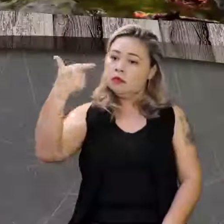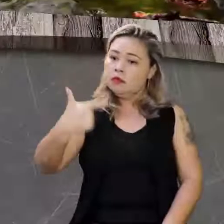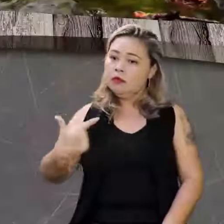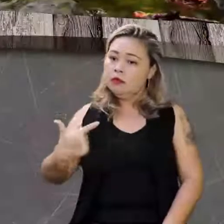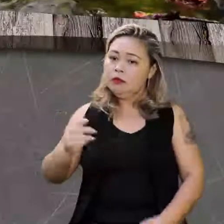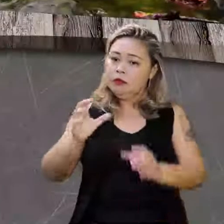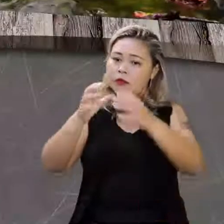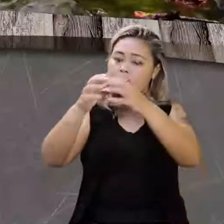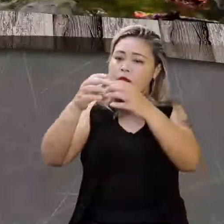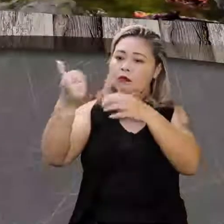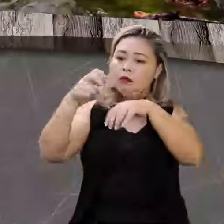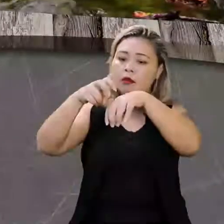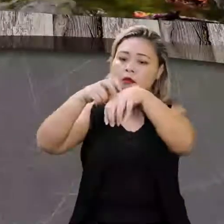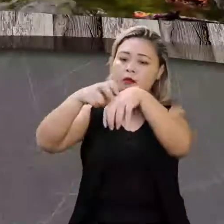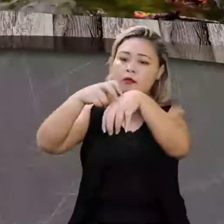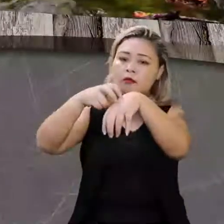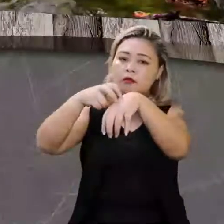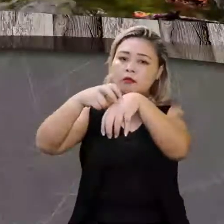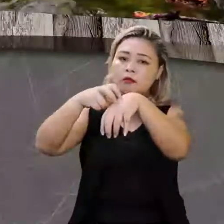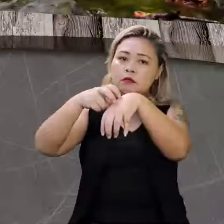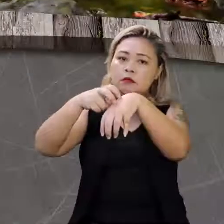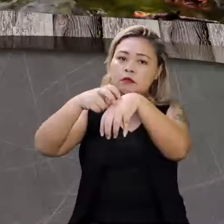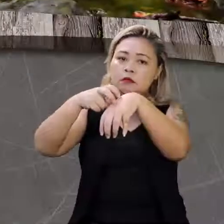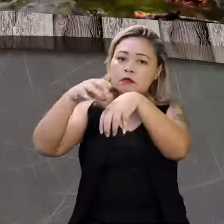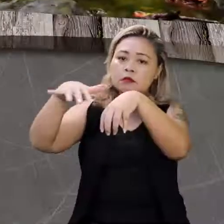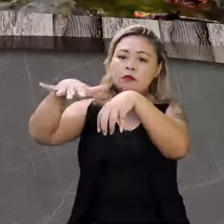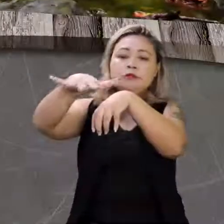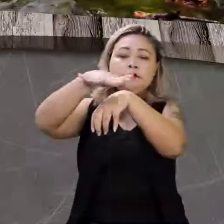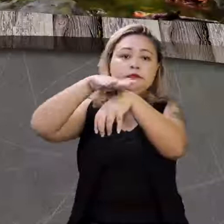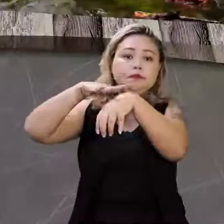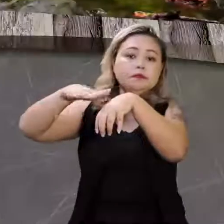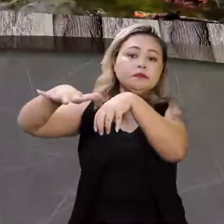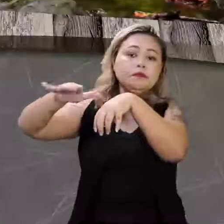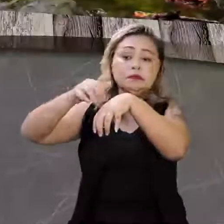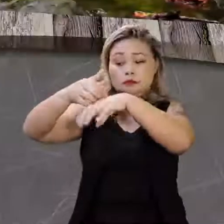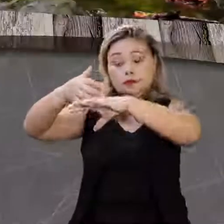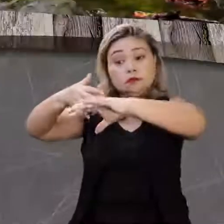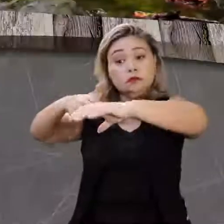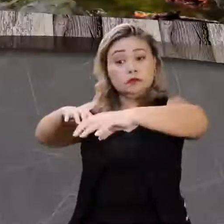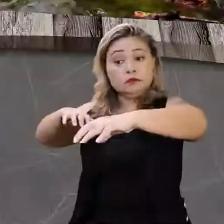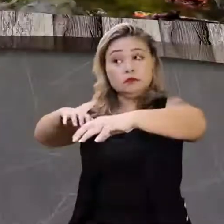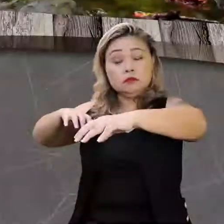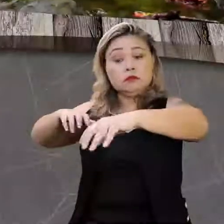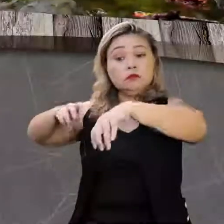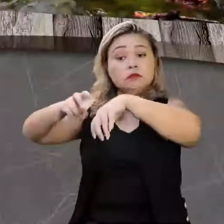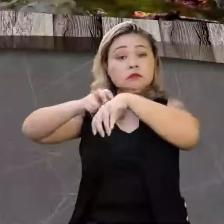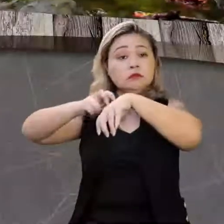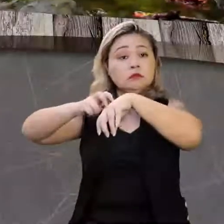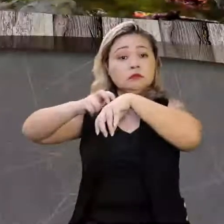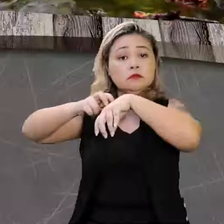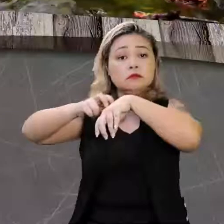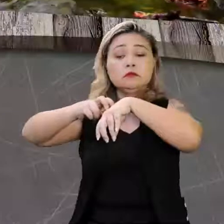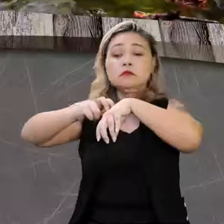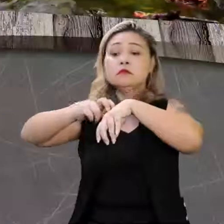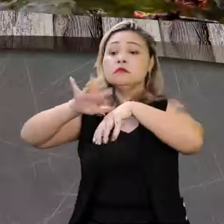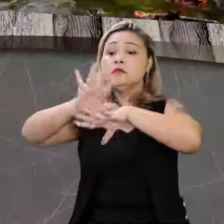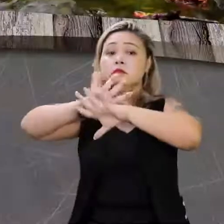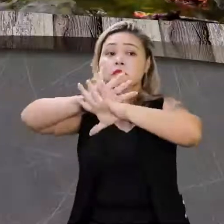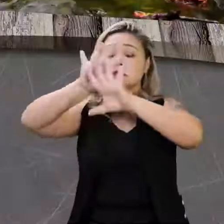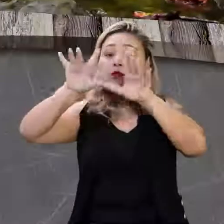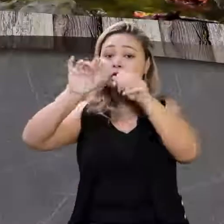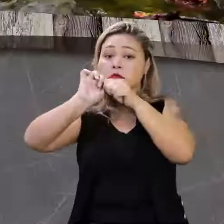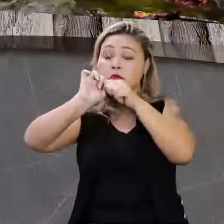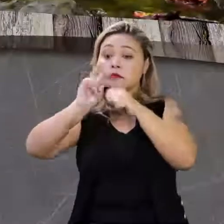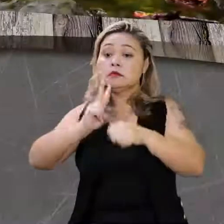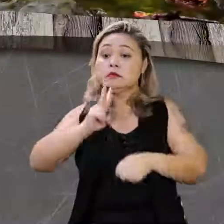2, as verdinhas, vamos dizer que elas estavam no ambiente, quando se separaram, essas verdinhas que têm a coloração mais verde, que